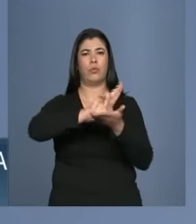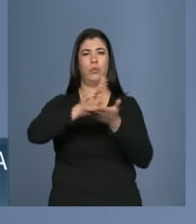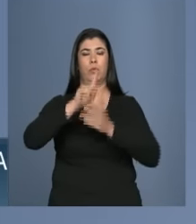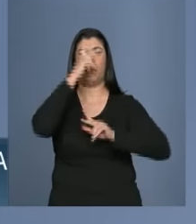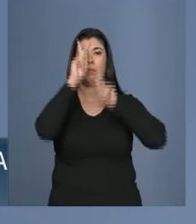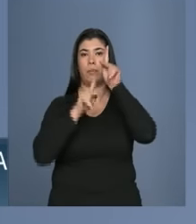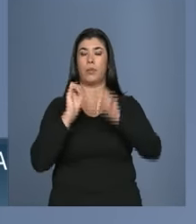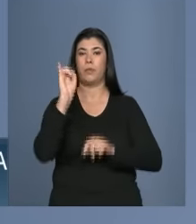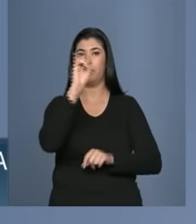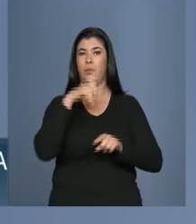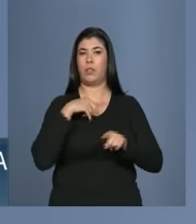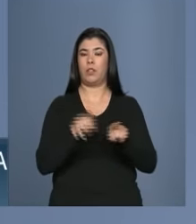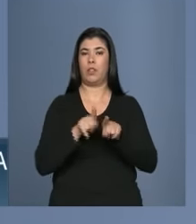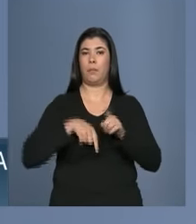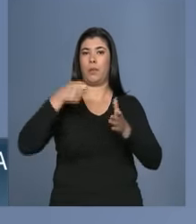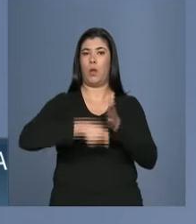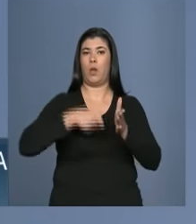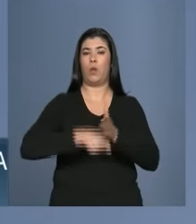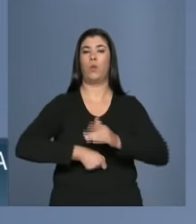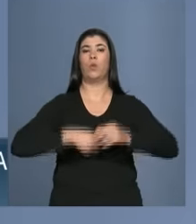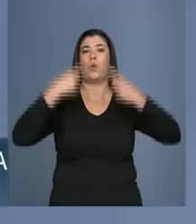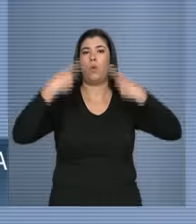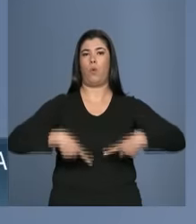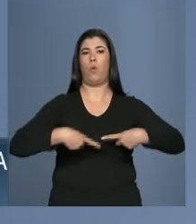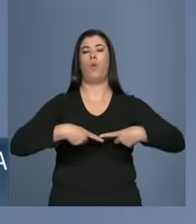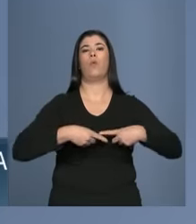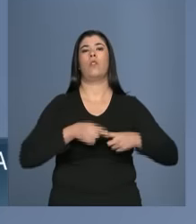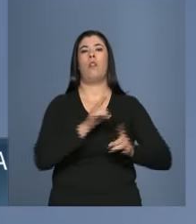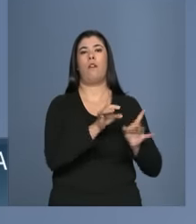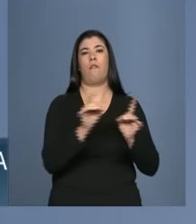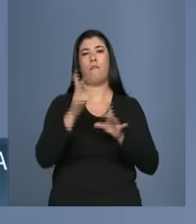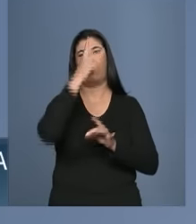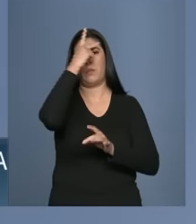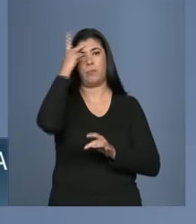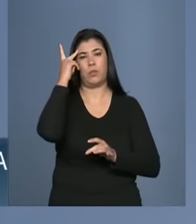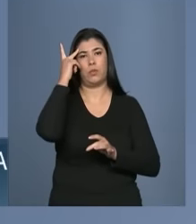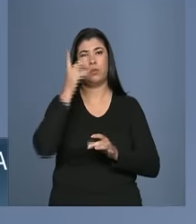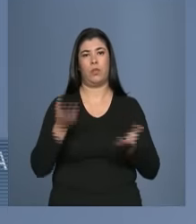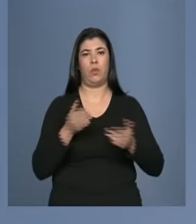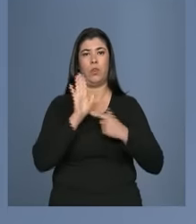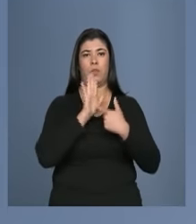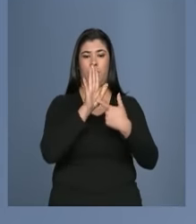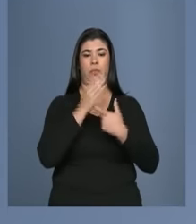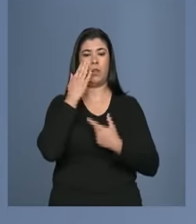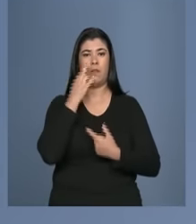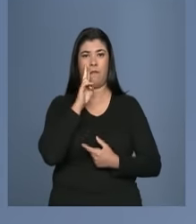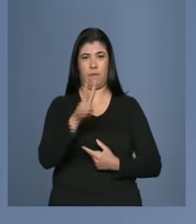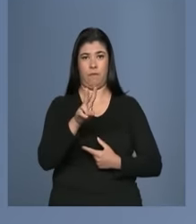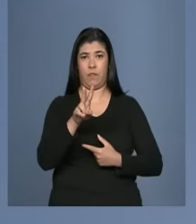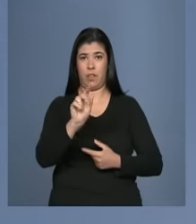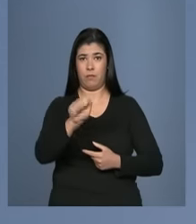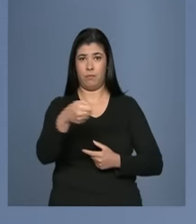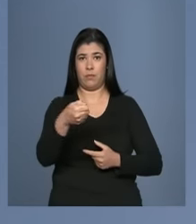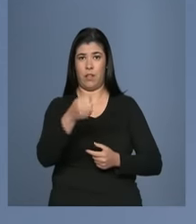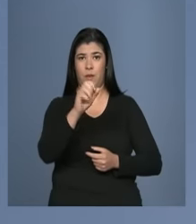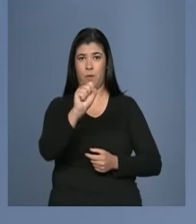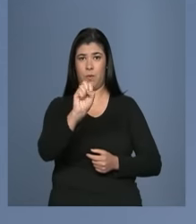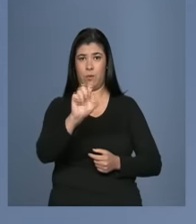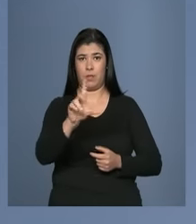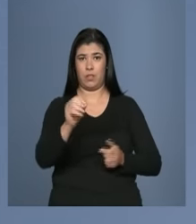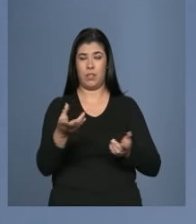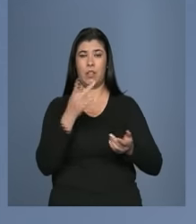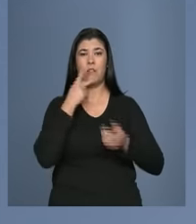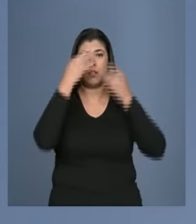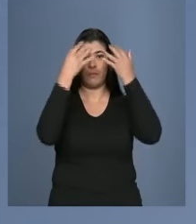a importância da luta contra o tráfico de pessoas e neste momento é projetado o selo que